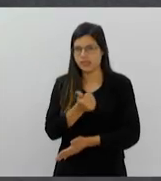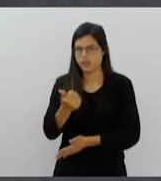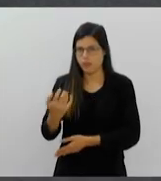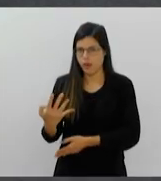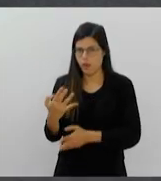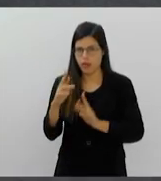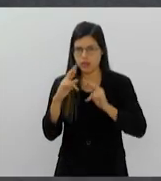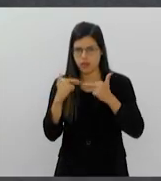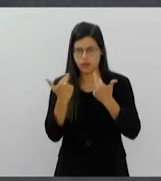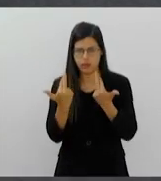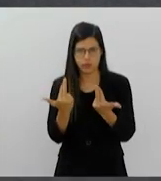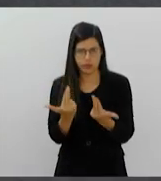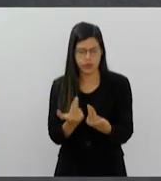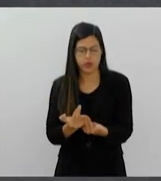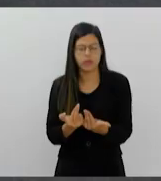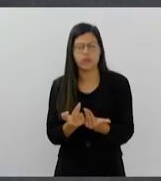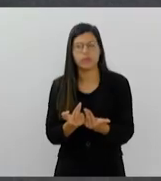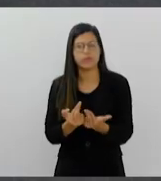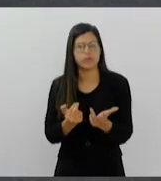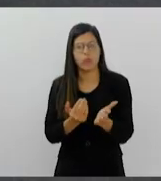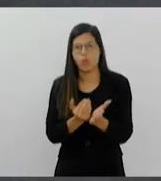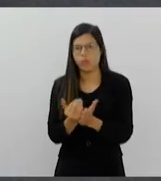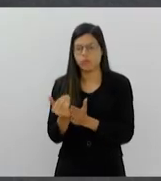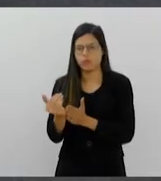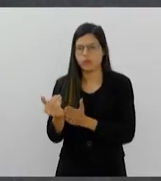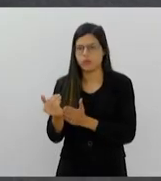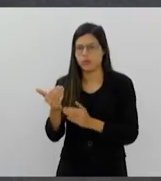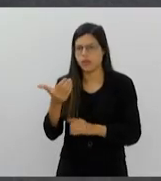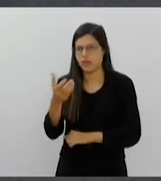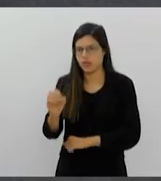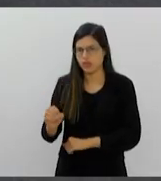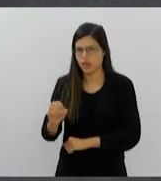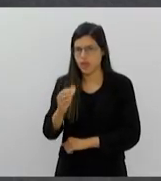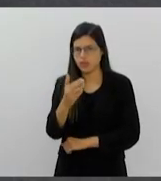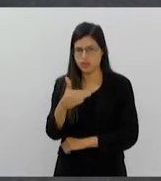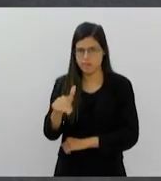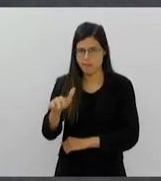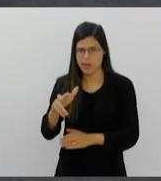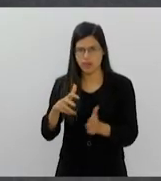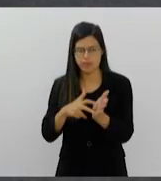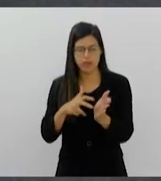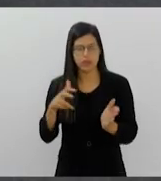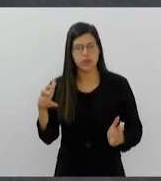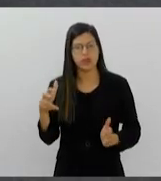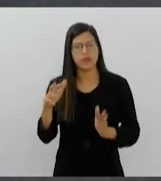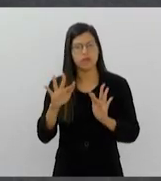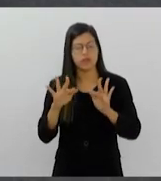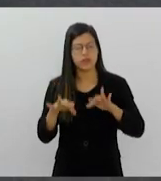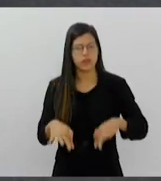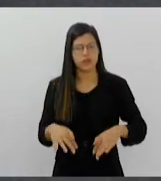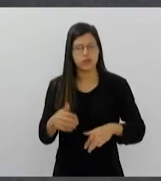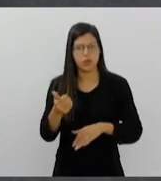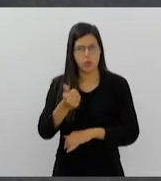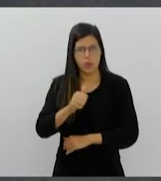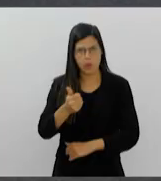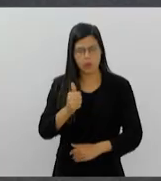14ª sessão extraordinária, que, iniciada às 10h30, foi encerrada às